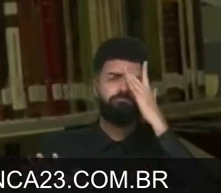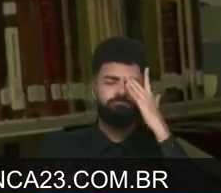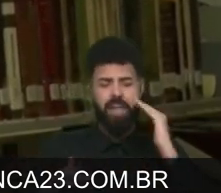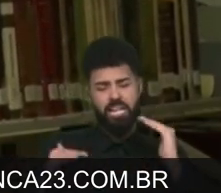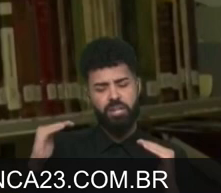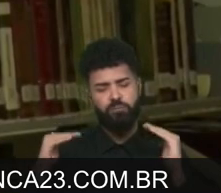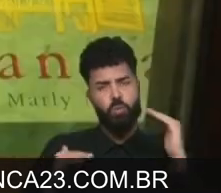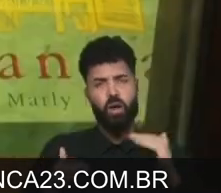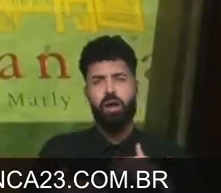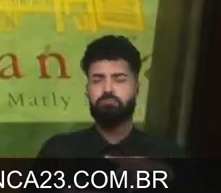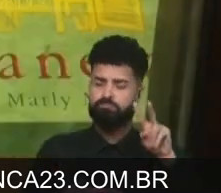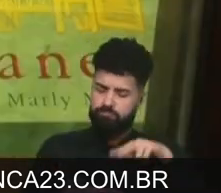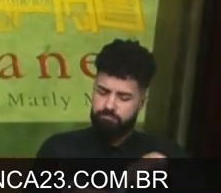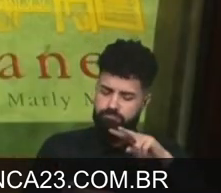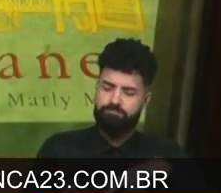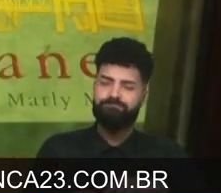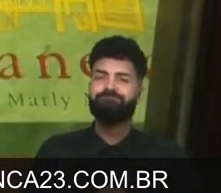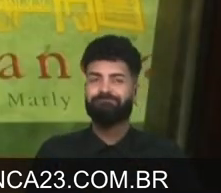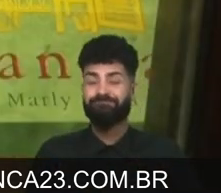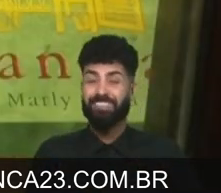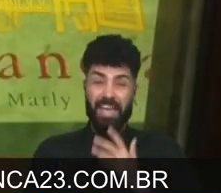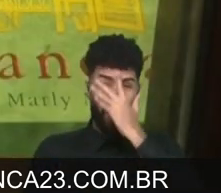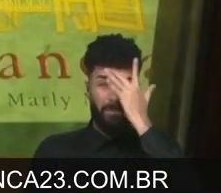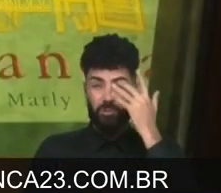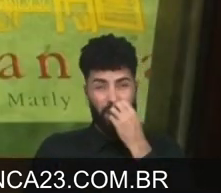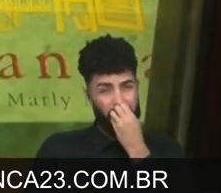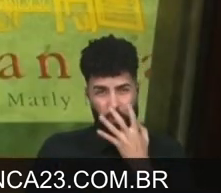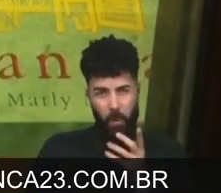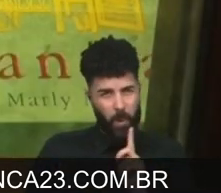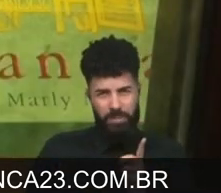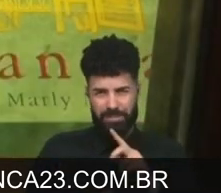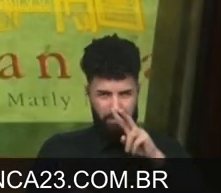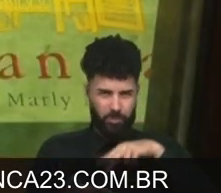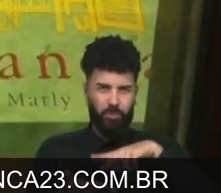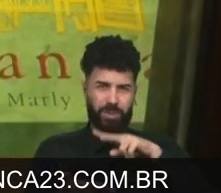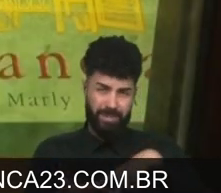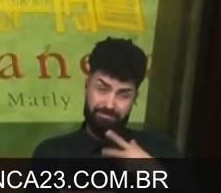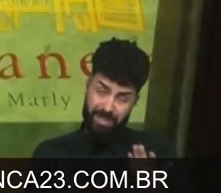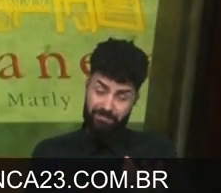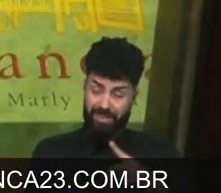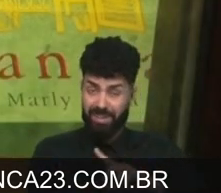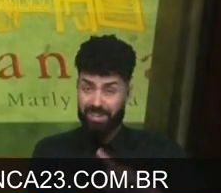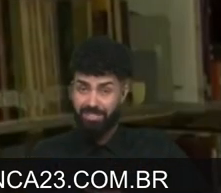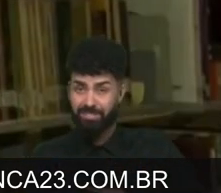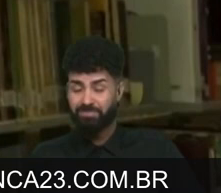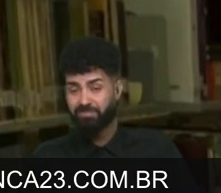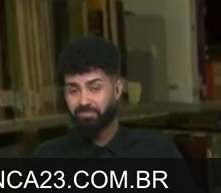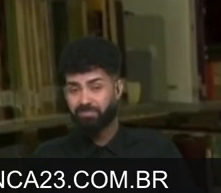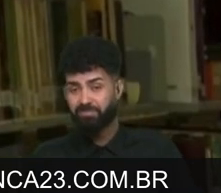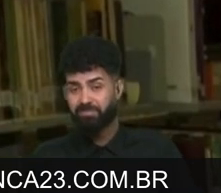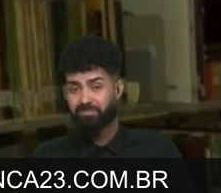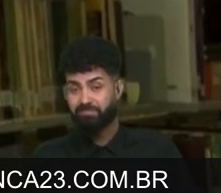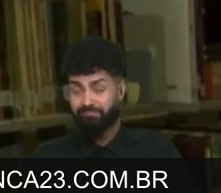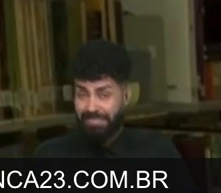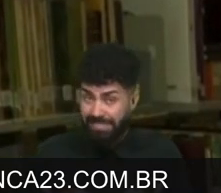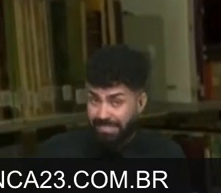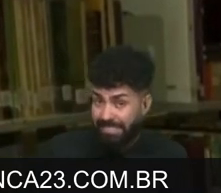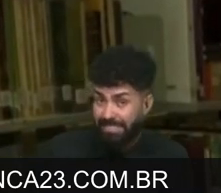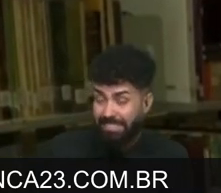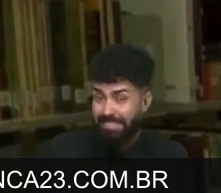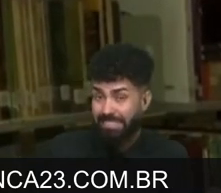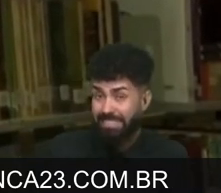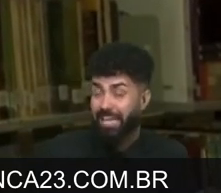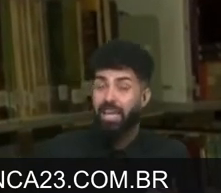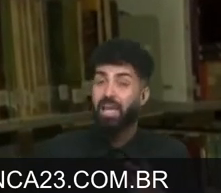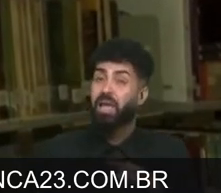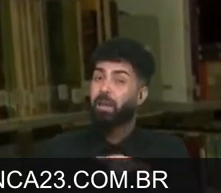razoável de aceitação. As pessoas não gostam muito de ler, isso é uma verdade. E vão